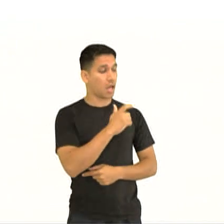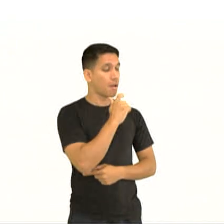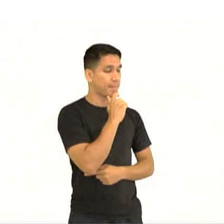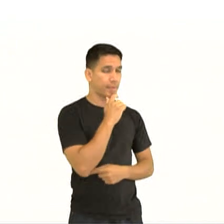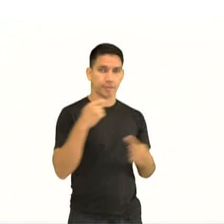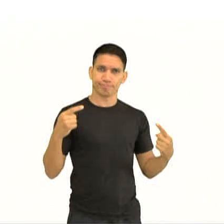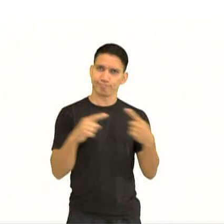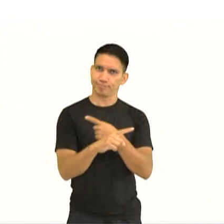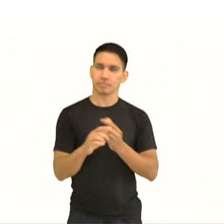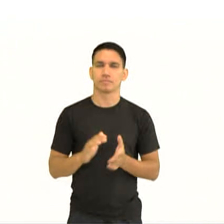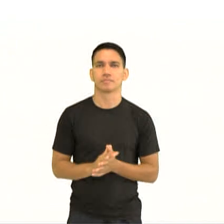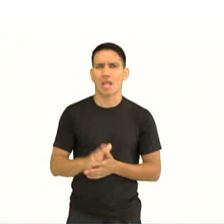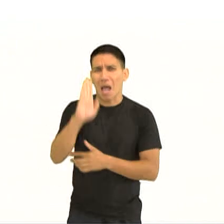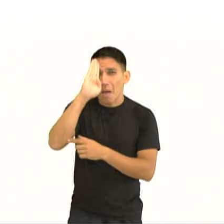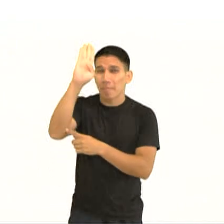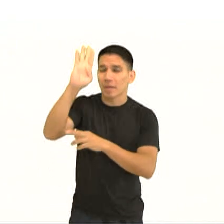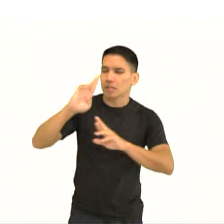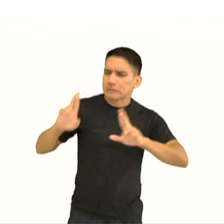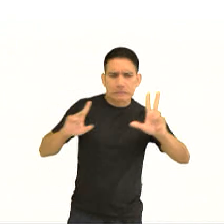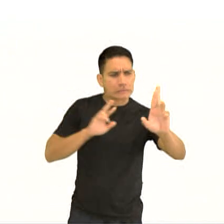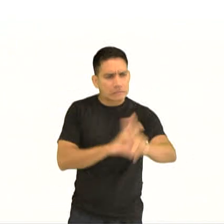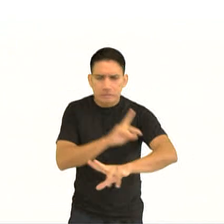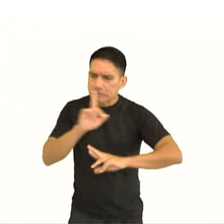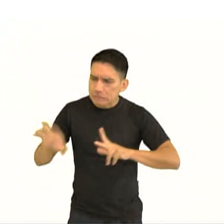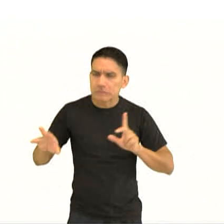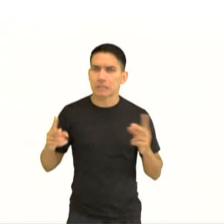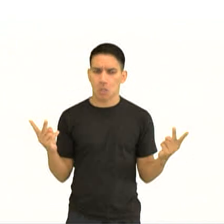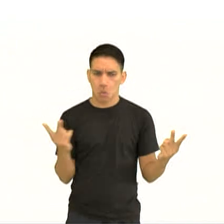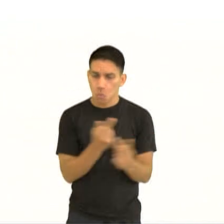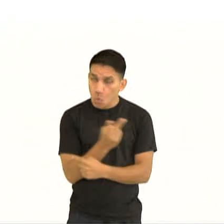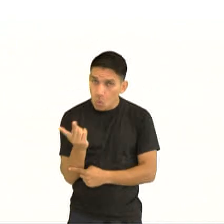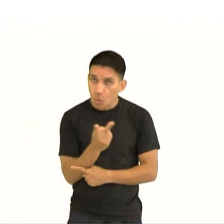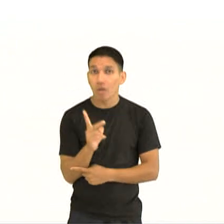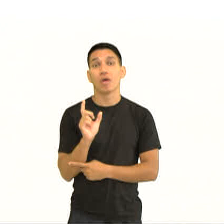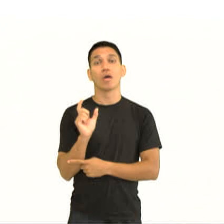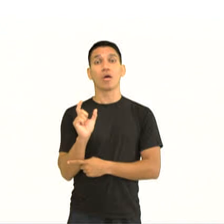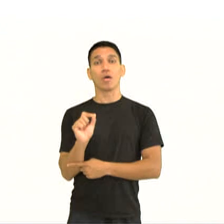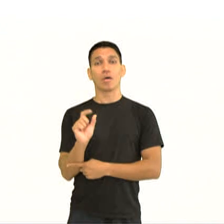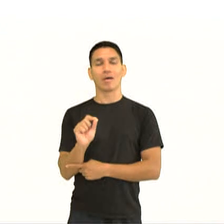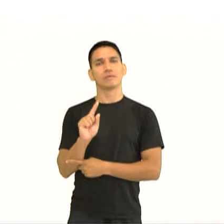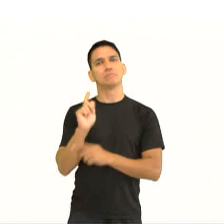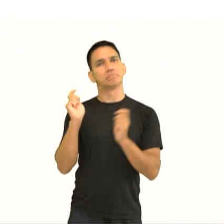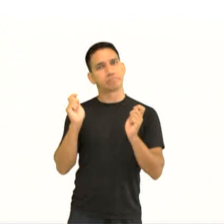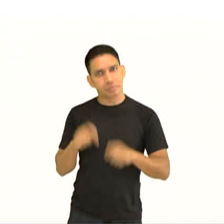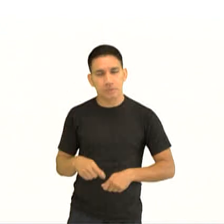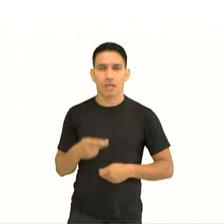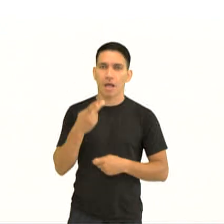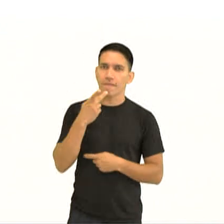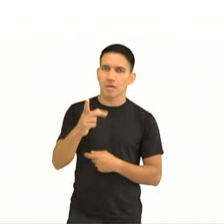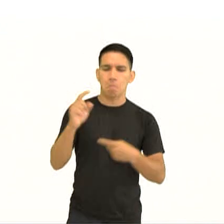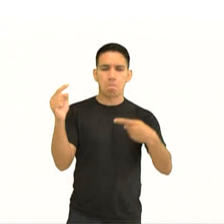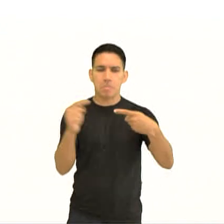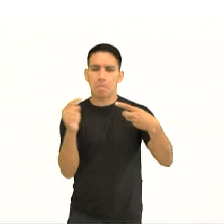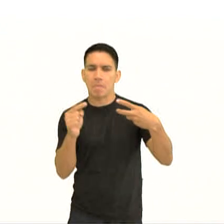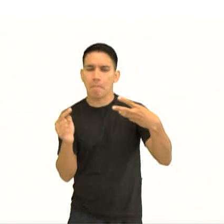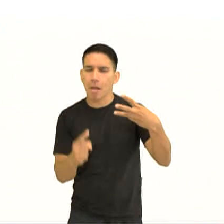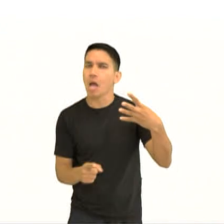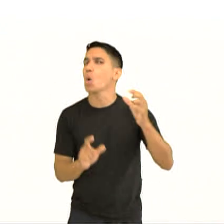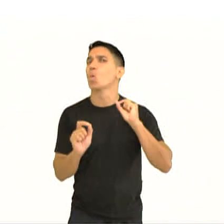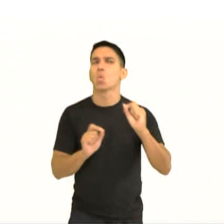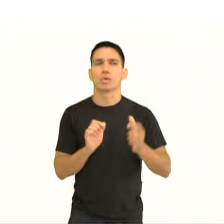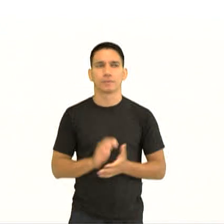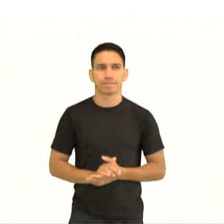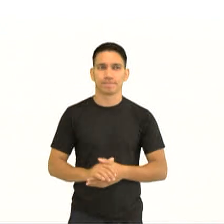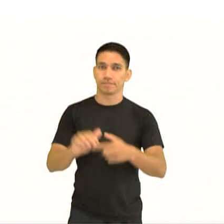Dentre as principais diferenças entre Aristóteles e seu mestre Platão, é possível apontar a alternativa